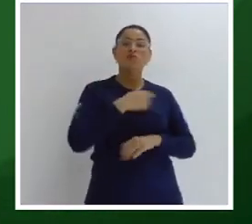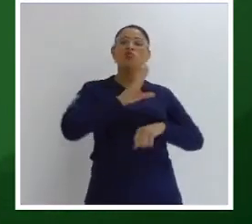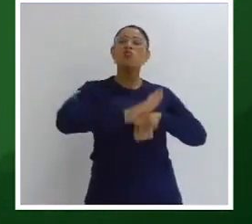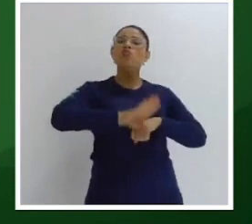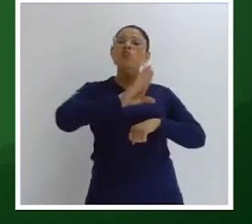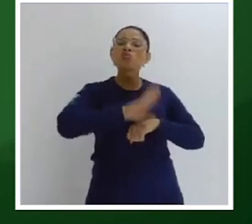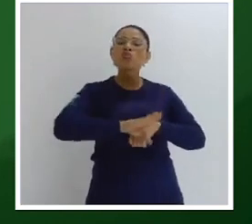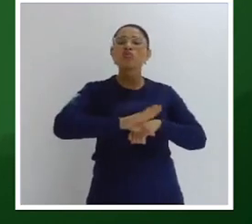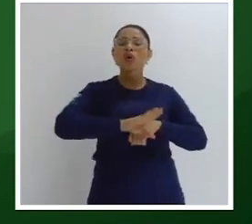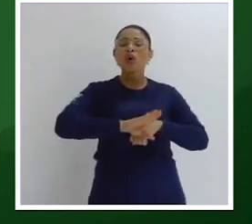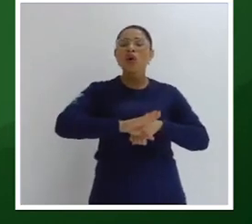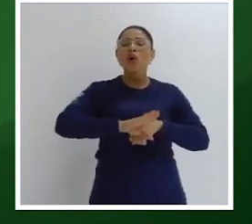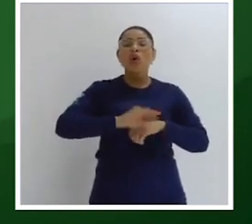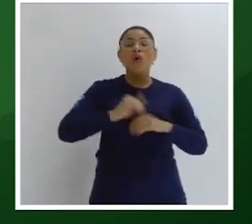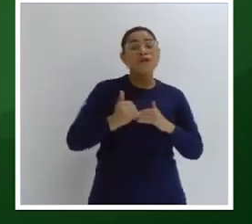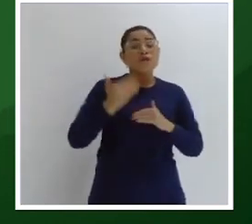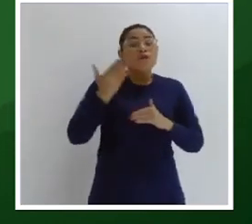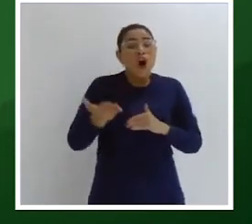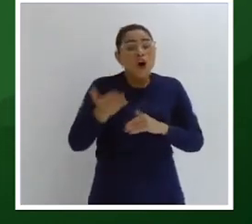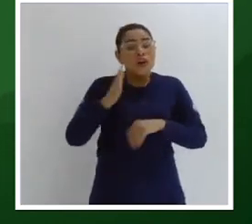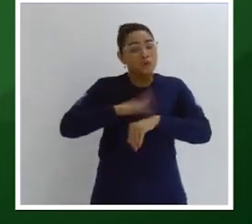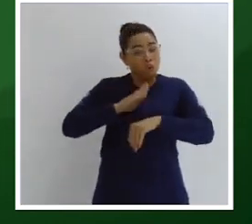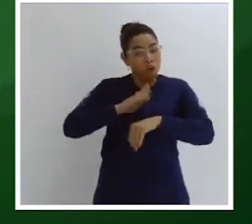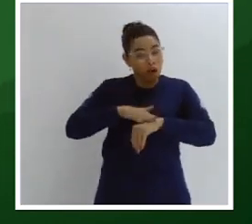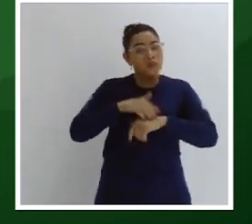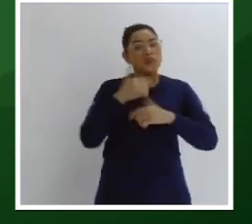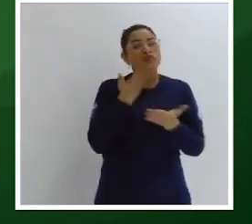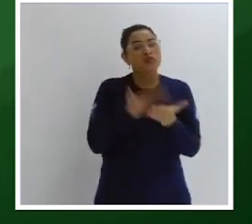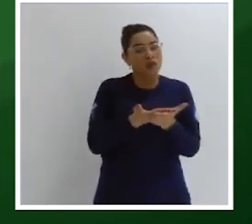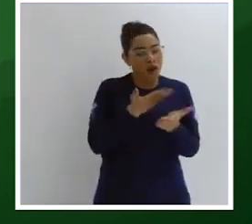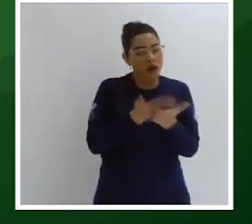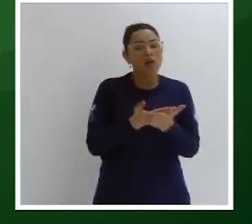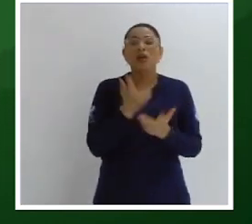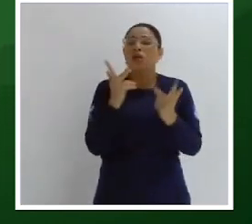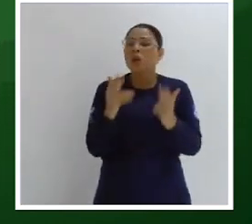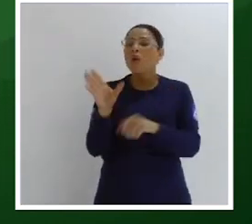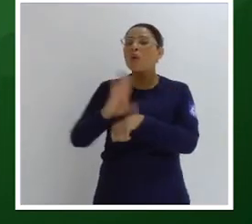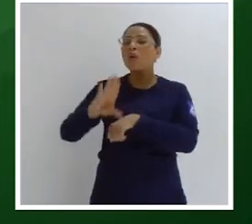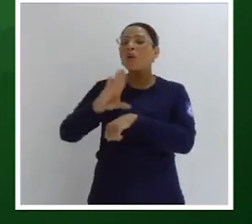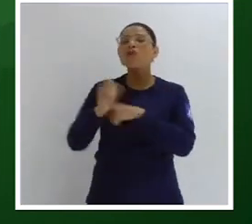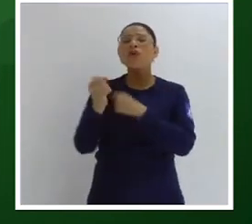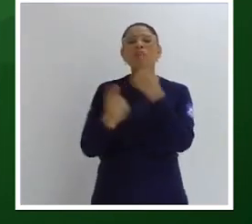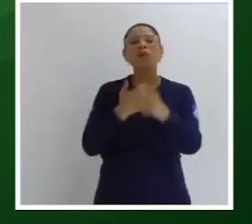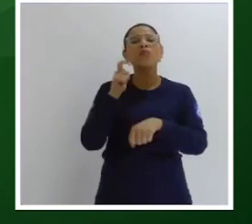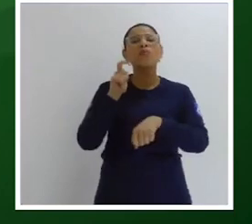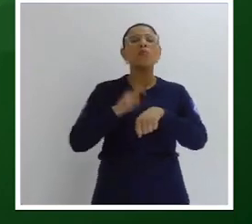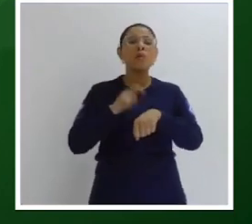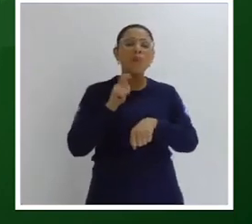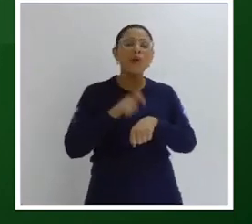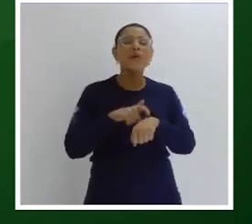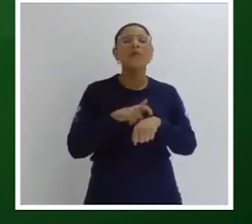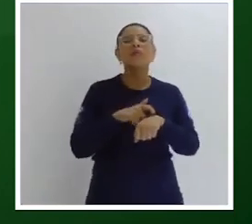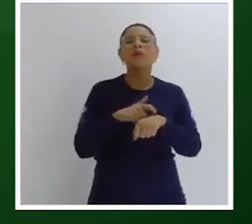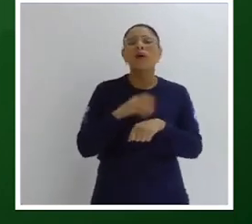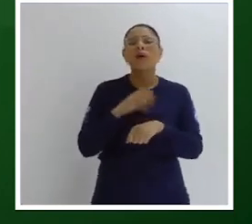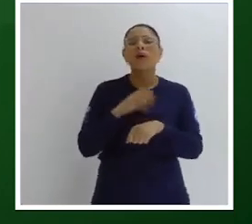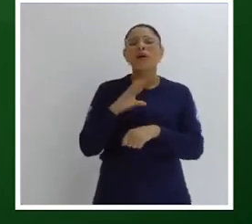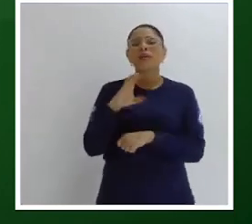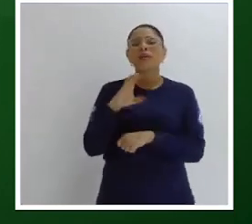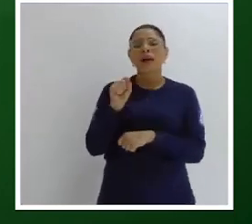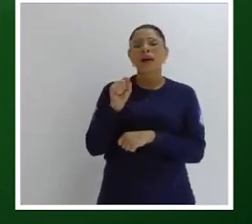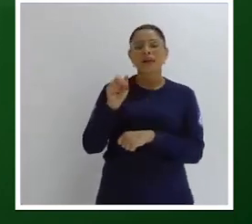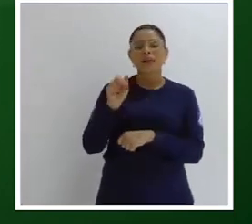fora do horário de aula porque os cursos como esse que tá acontecendo aqui eu vim em algum momento em outro céus dizendo que vai